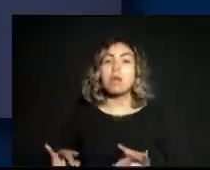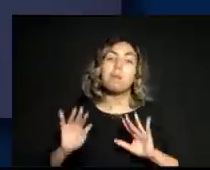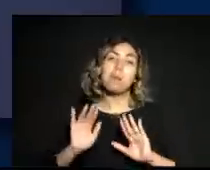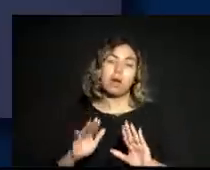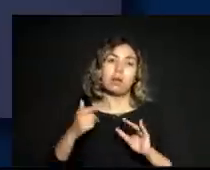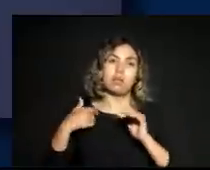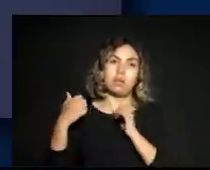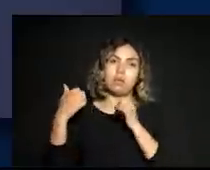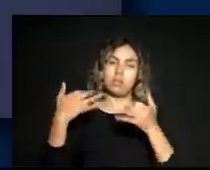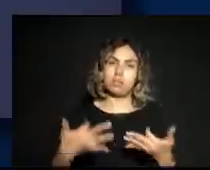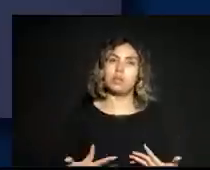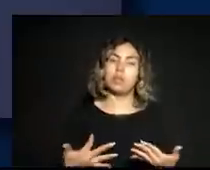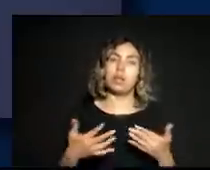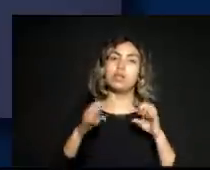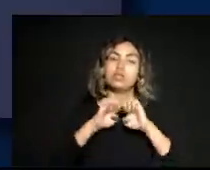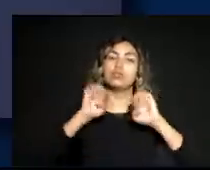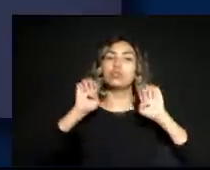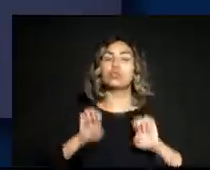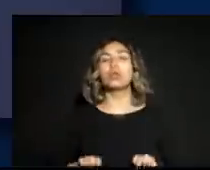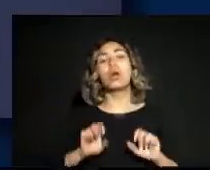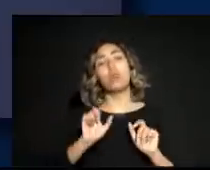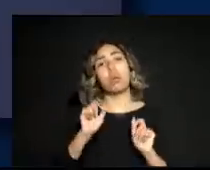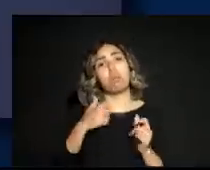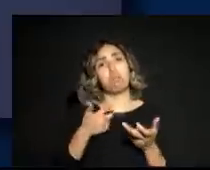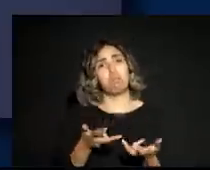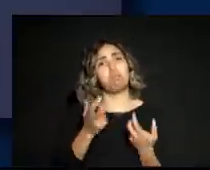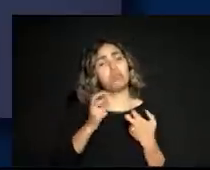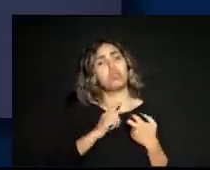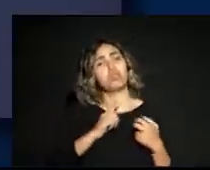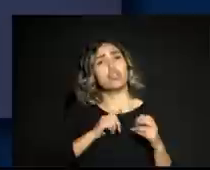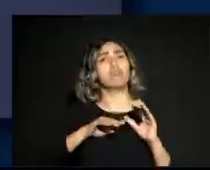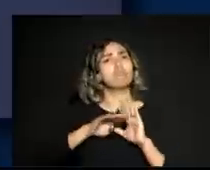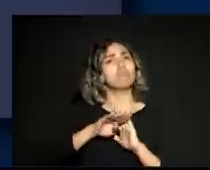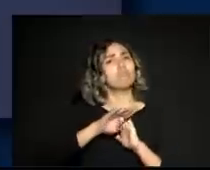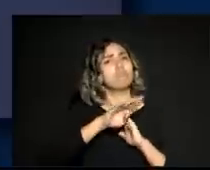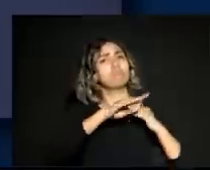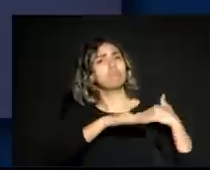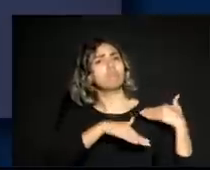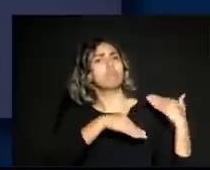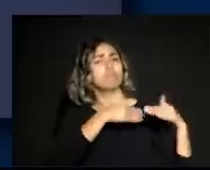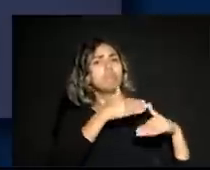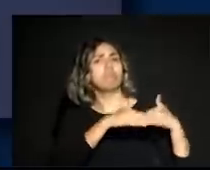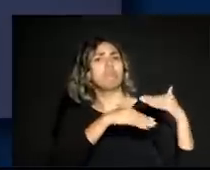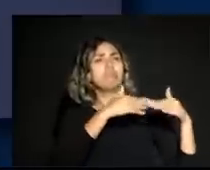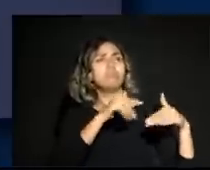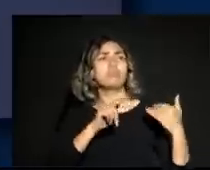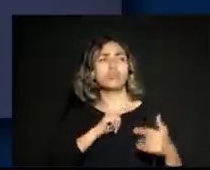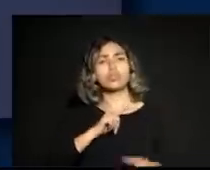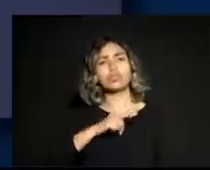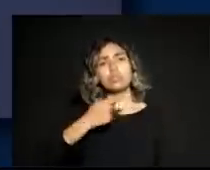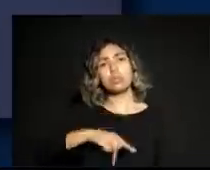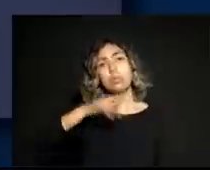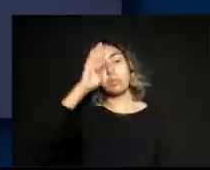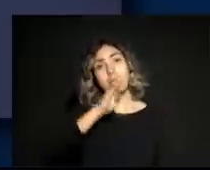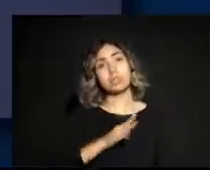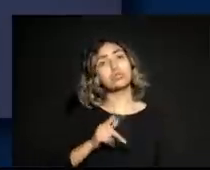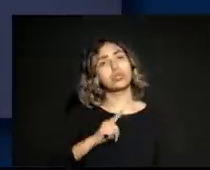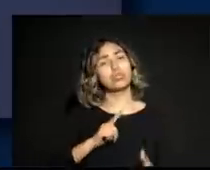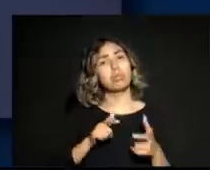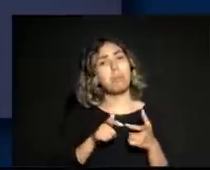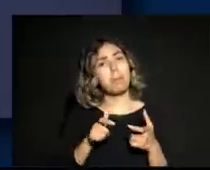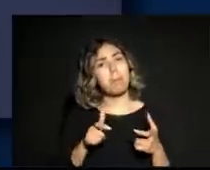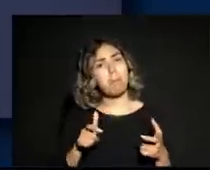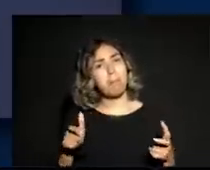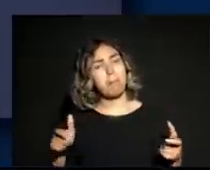eu disse aqui o do Amarelo um pouco mais estrutural eu vejo um certo avanço é o Brasil no ambiente de diversidade vai ter vai ter crescimento